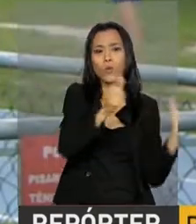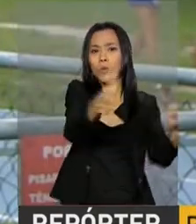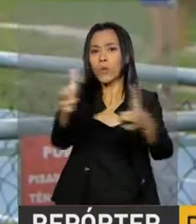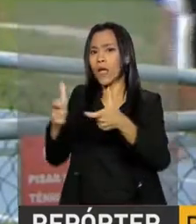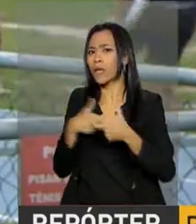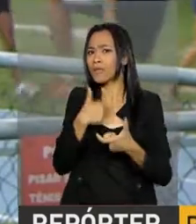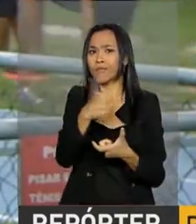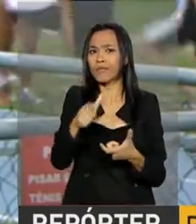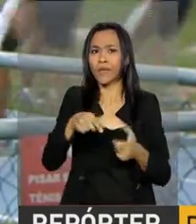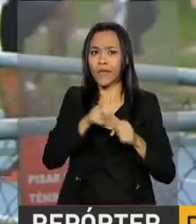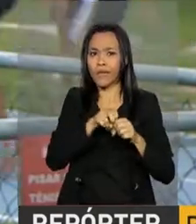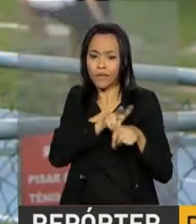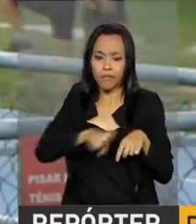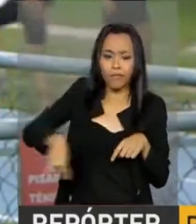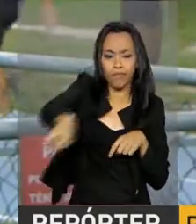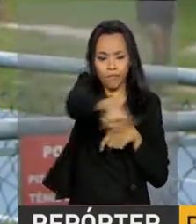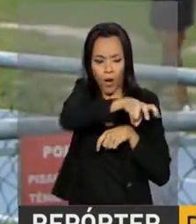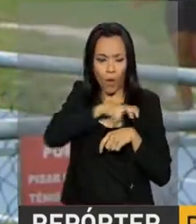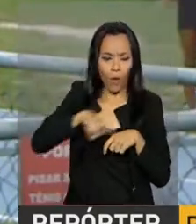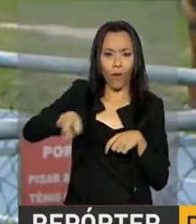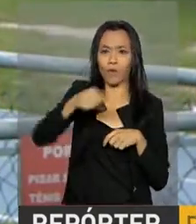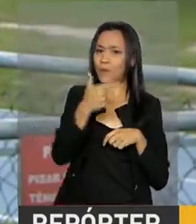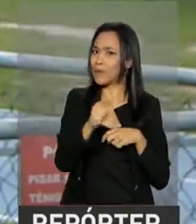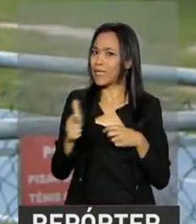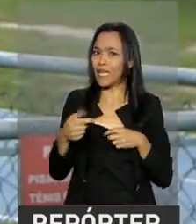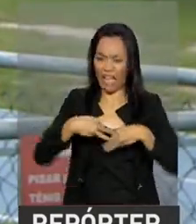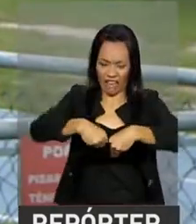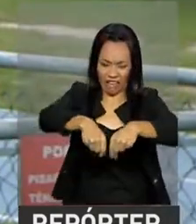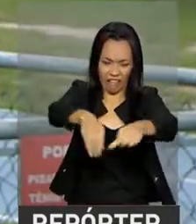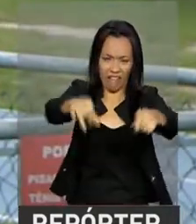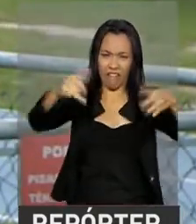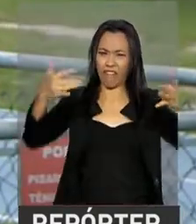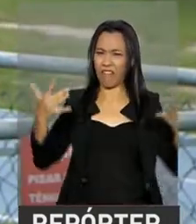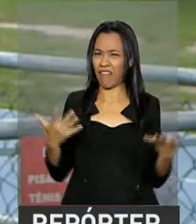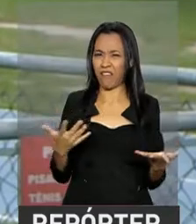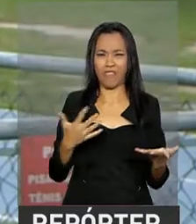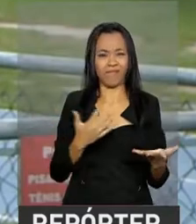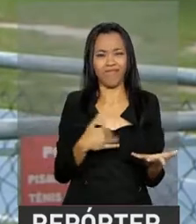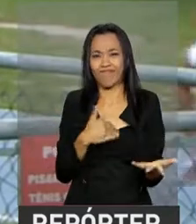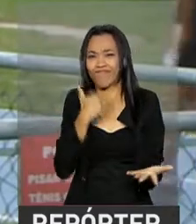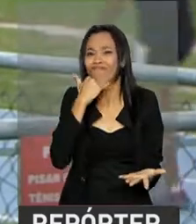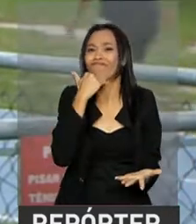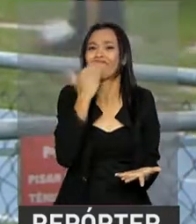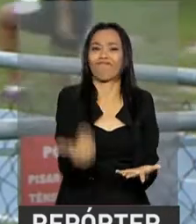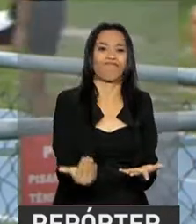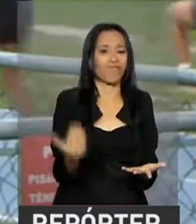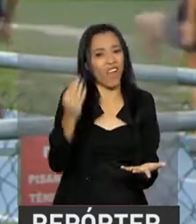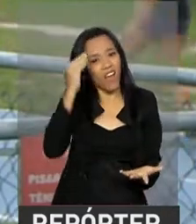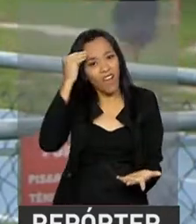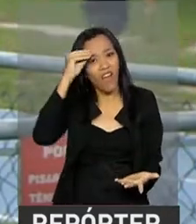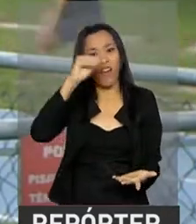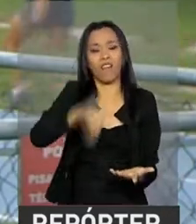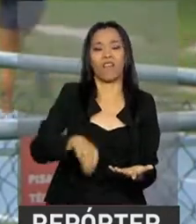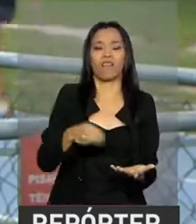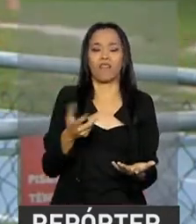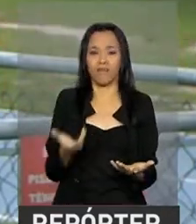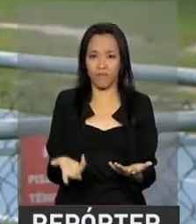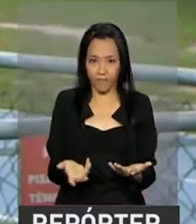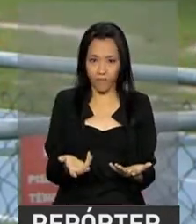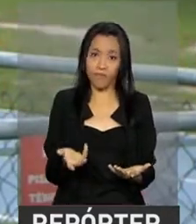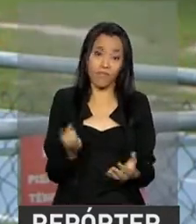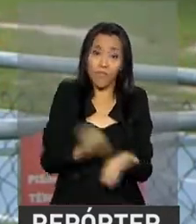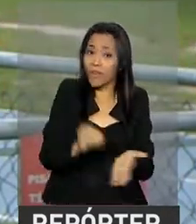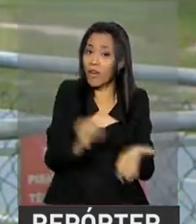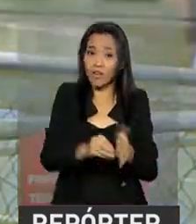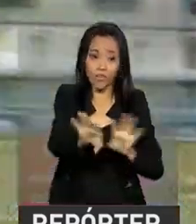tenham a pista tem uma pista de carvão a pista de areia e acaba desmotivando por